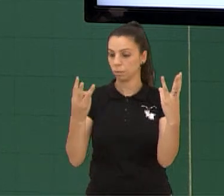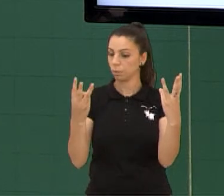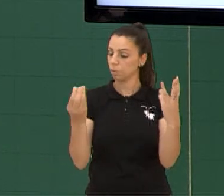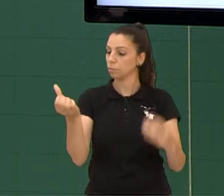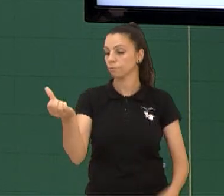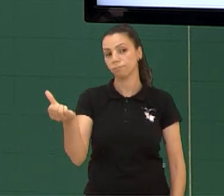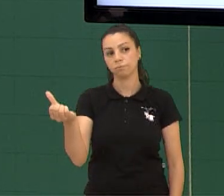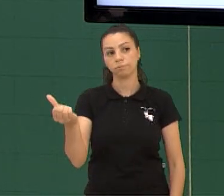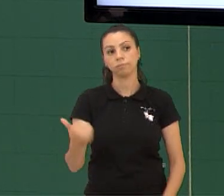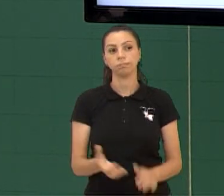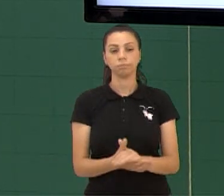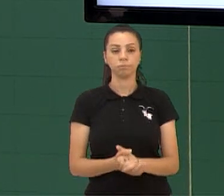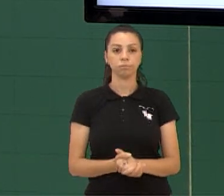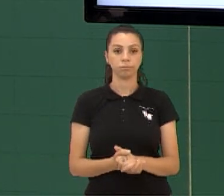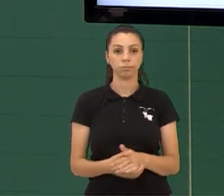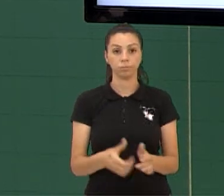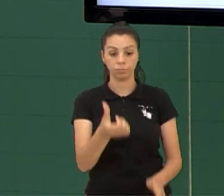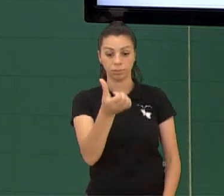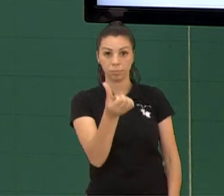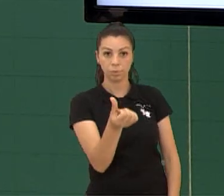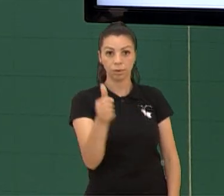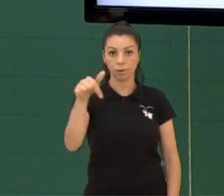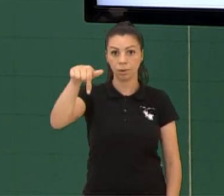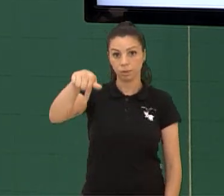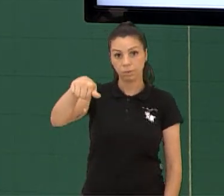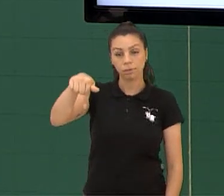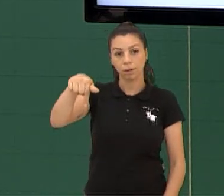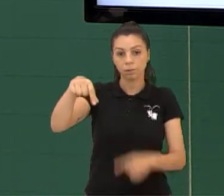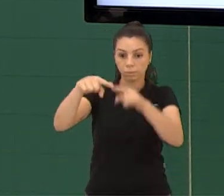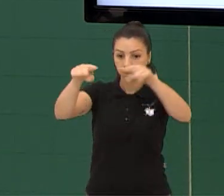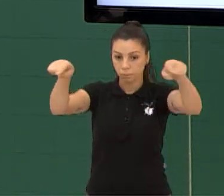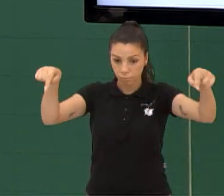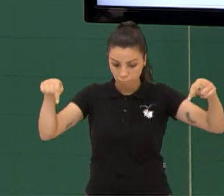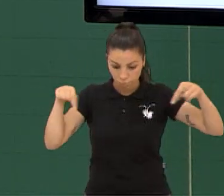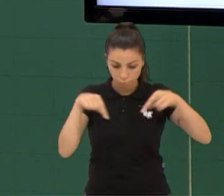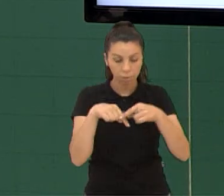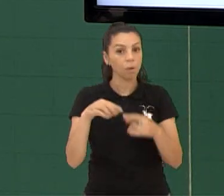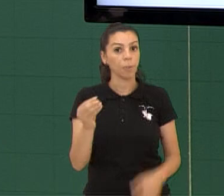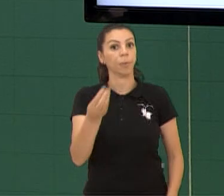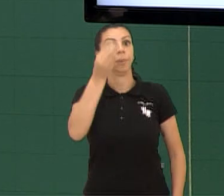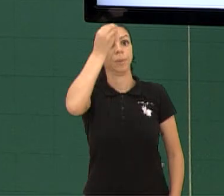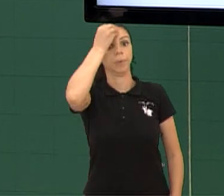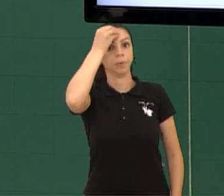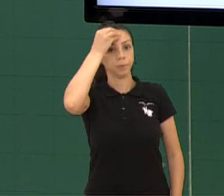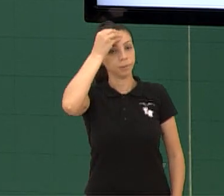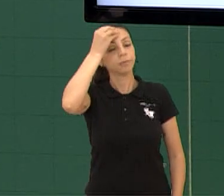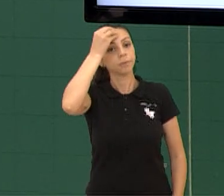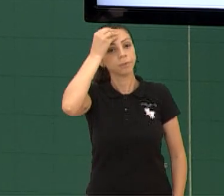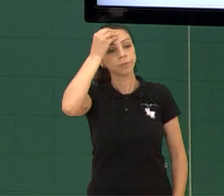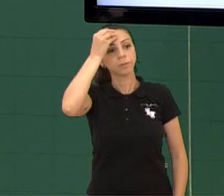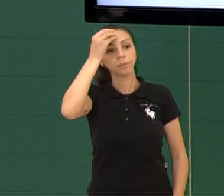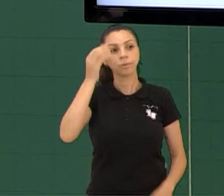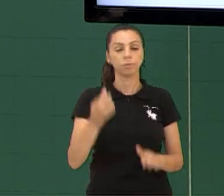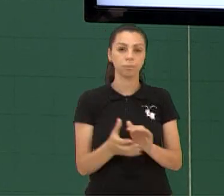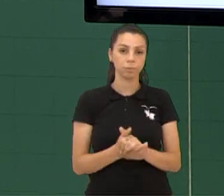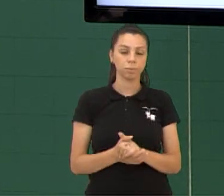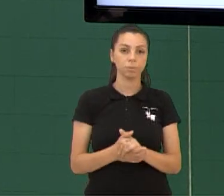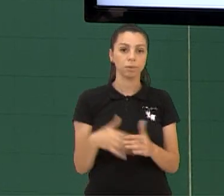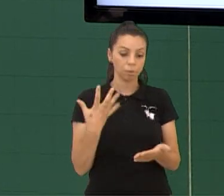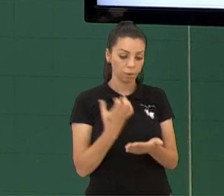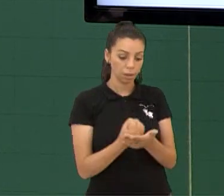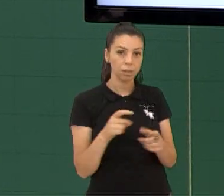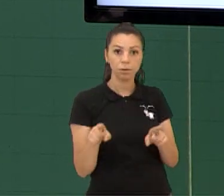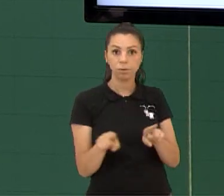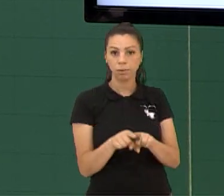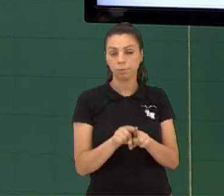6. Então, eu teria 67 metros quadrados. Guarda essa continha aí no caderno de vocês